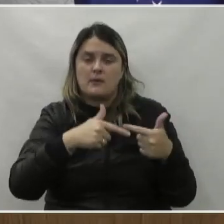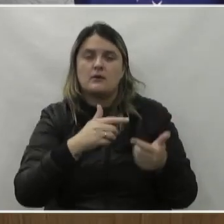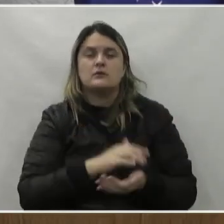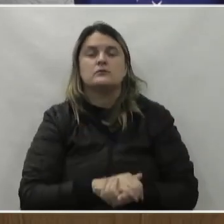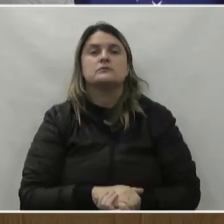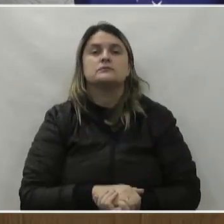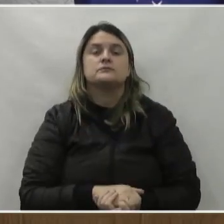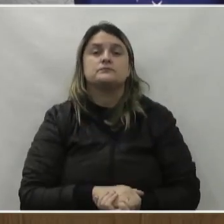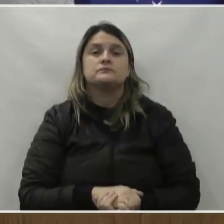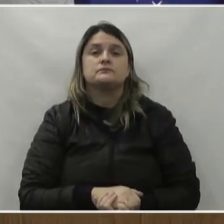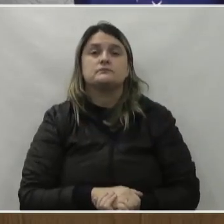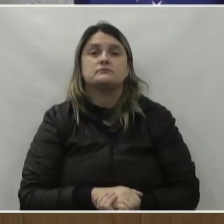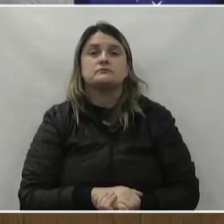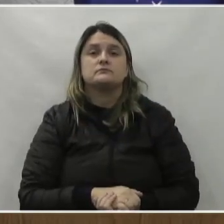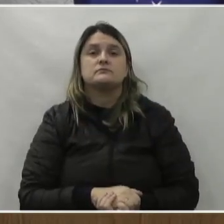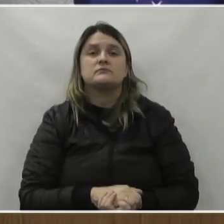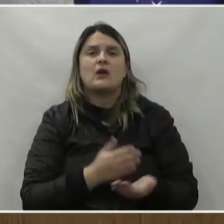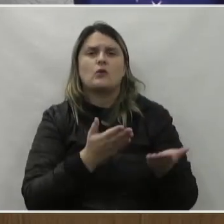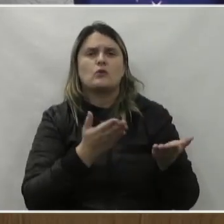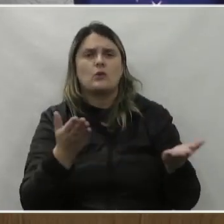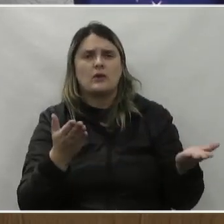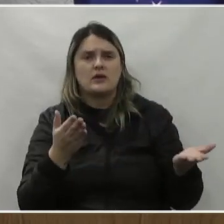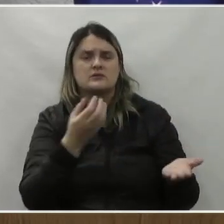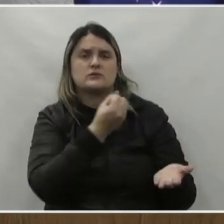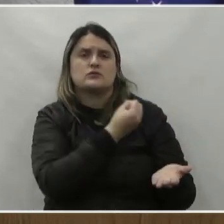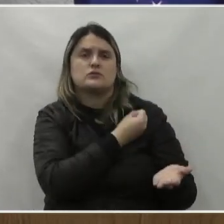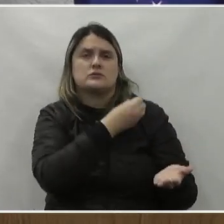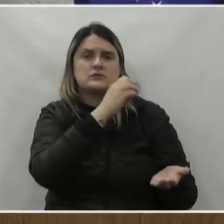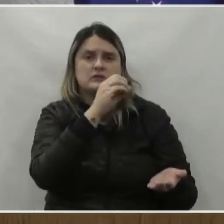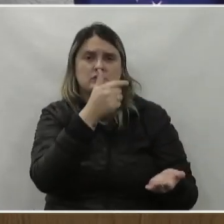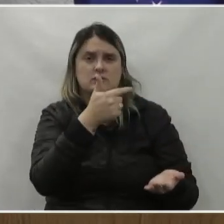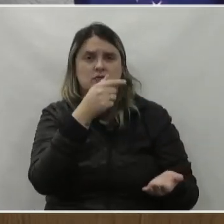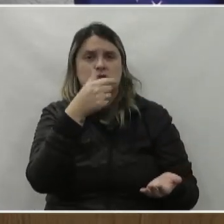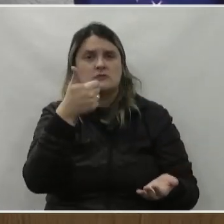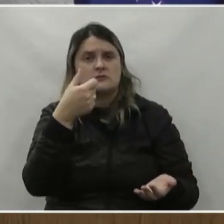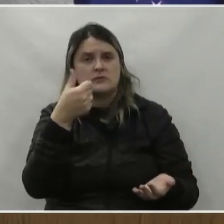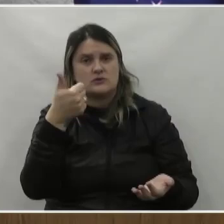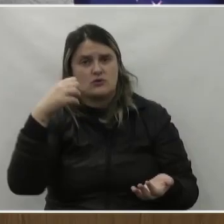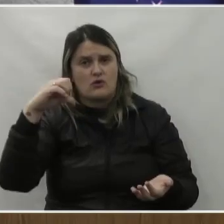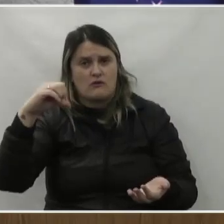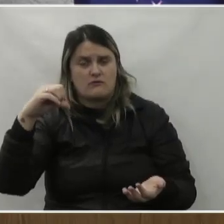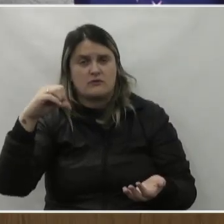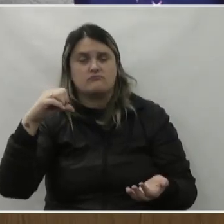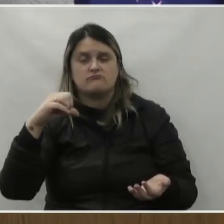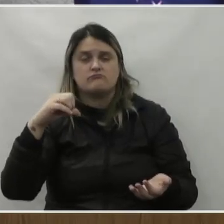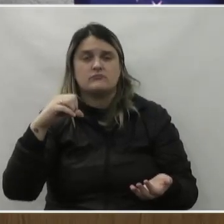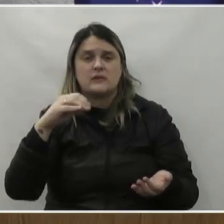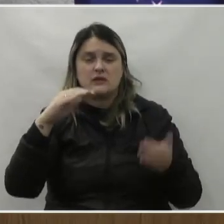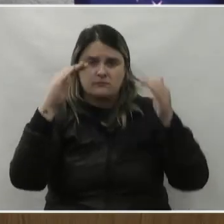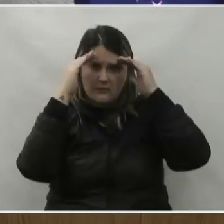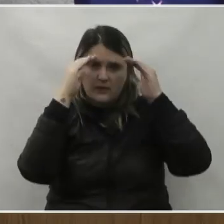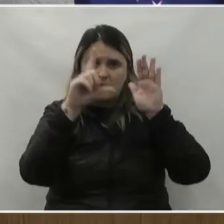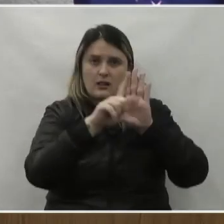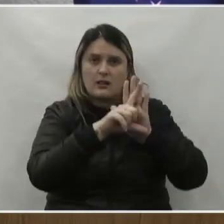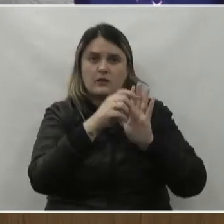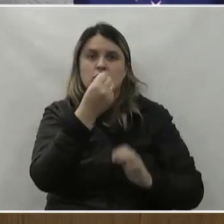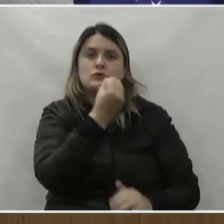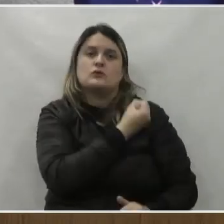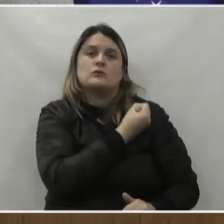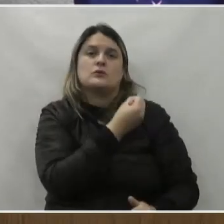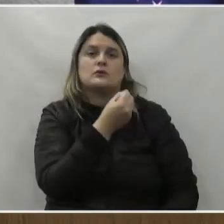340/2020, decorrente da concorrência pública número 02/2019, nos termos da Lei Municipal